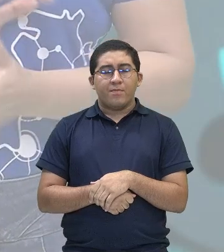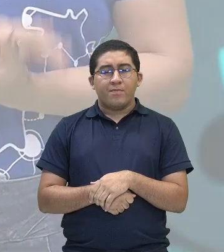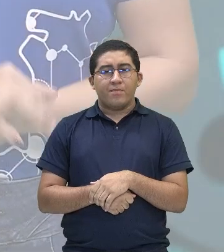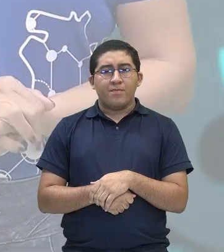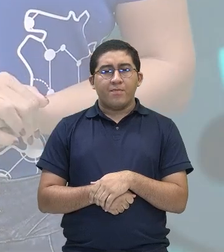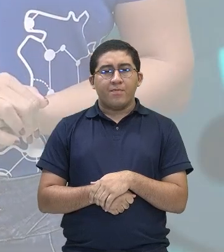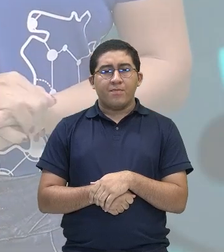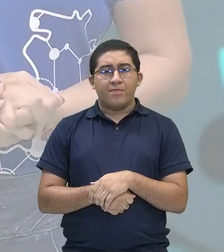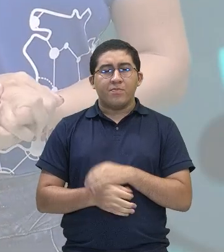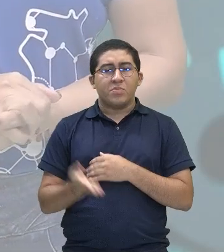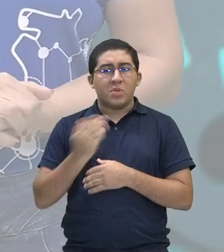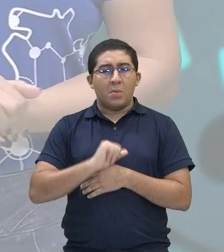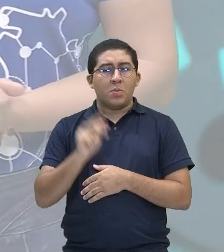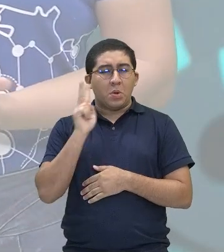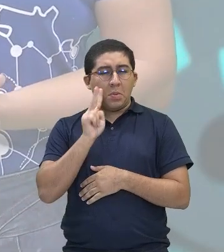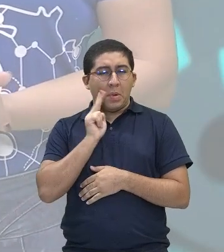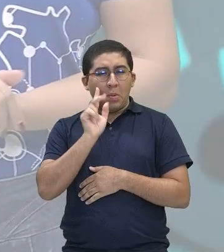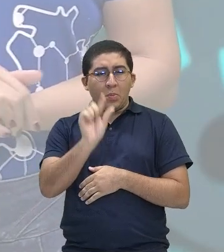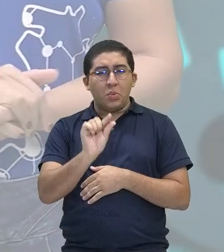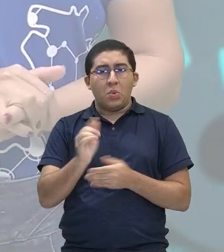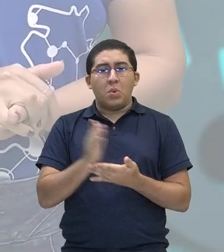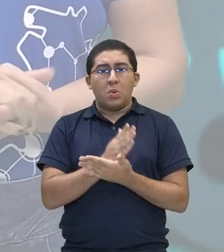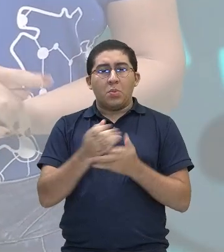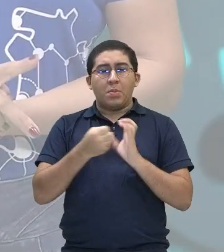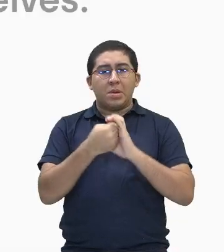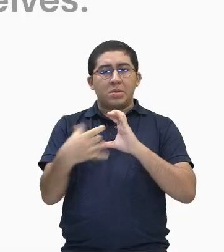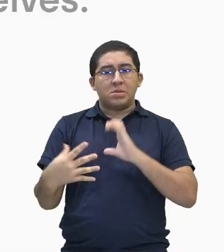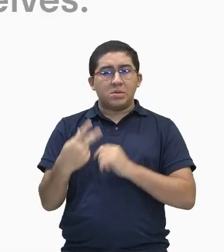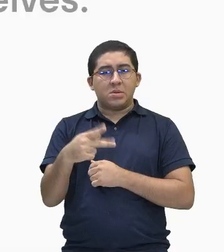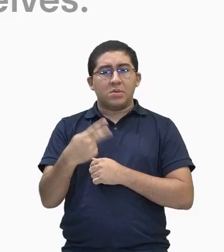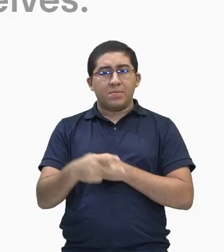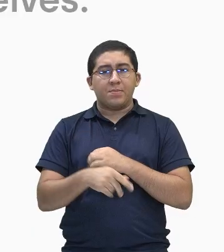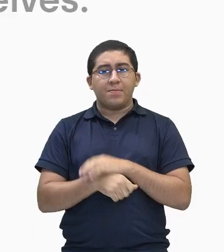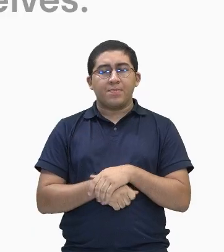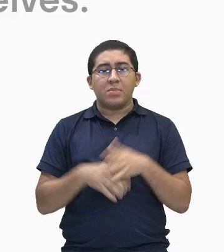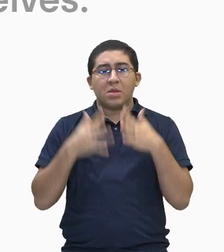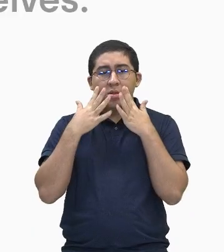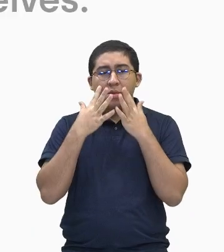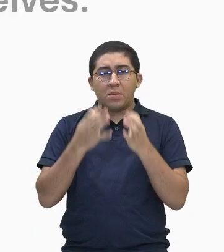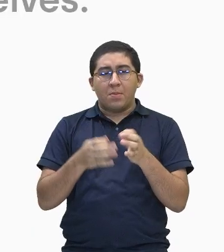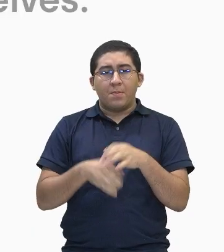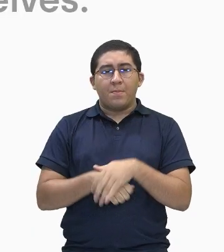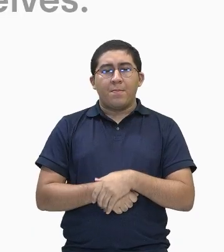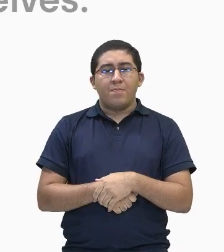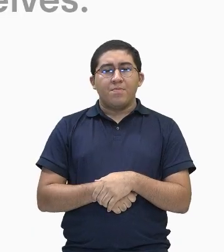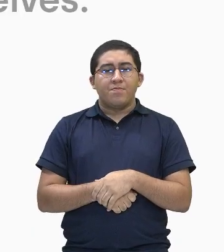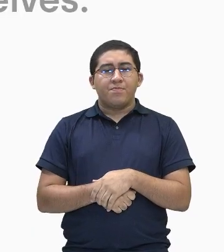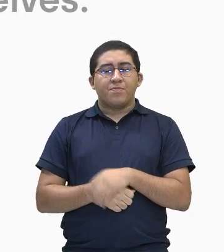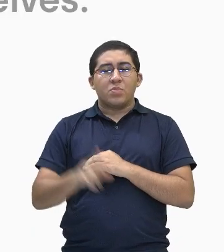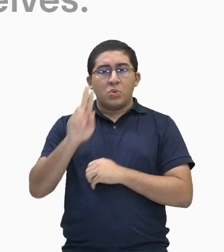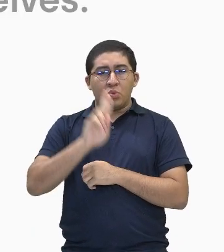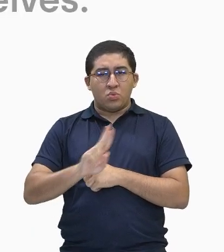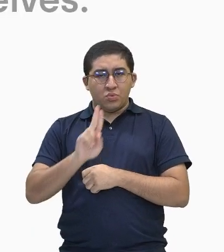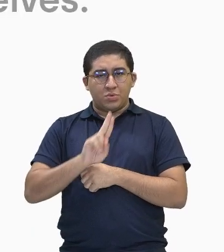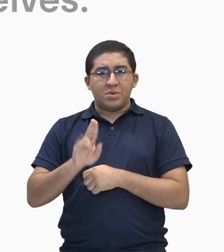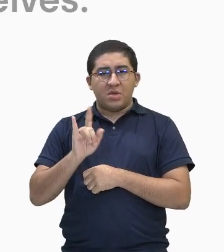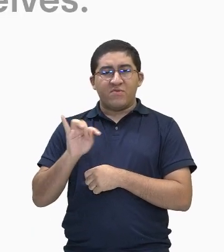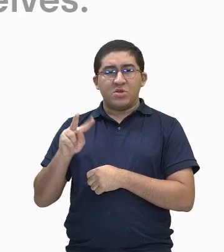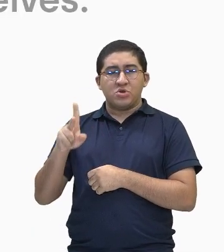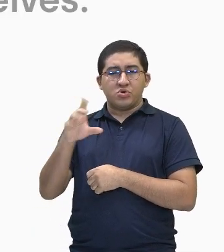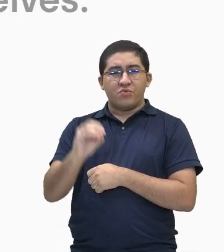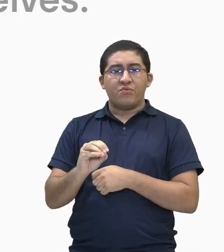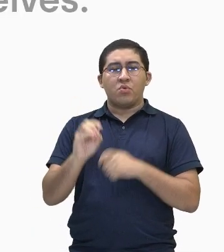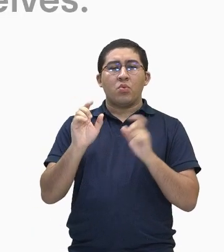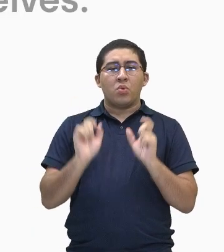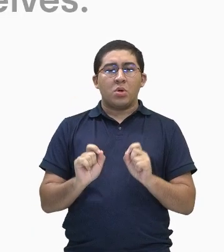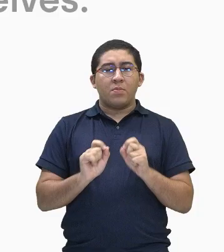Vamos lembrar aqui um pouquinho algumas características deles. Pay attention. Então, vamos usar o infinitivo, o to,